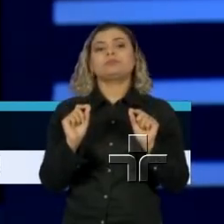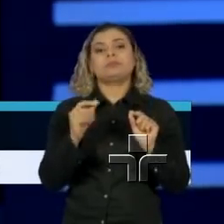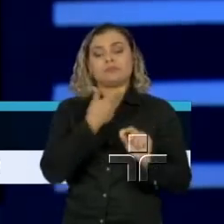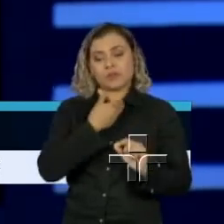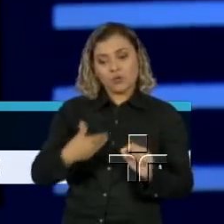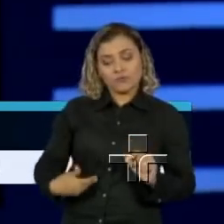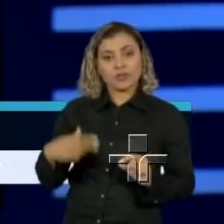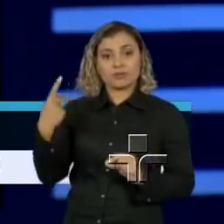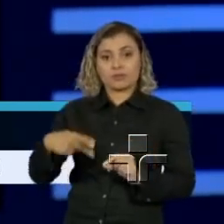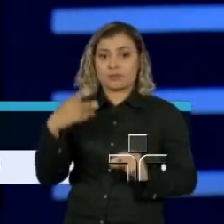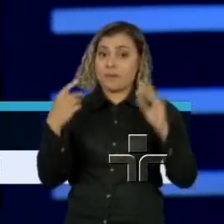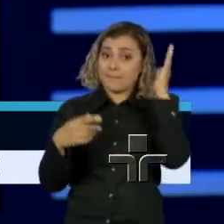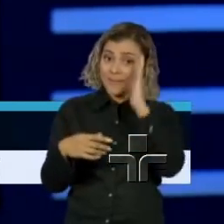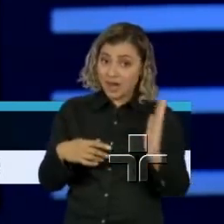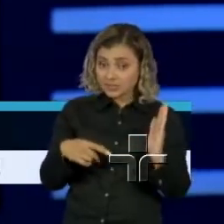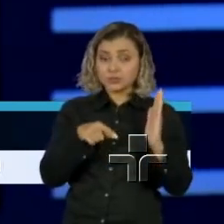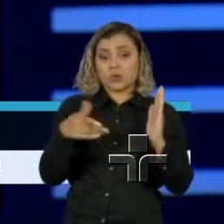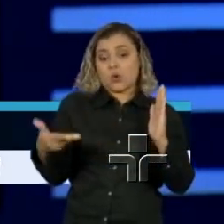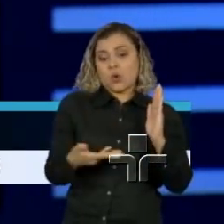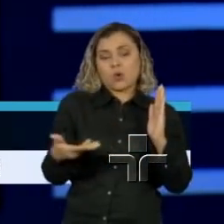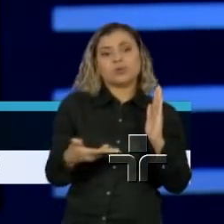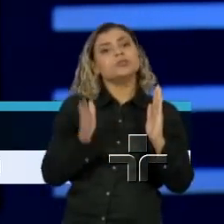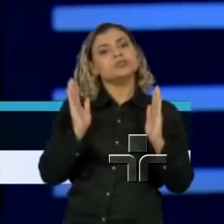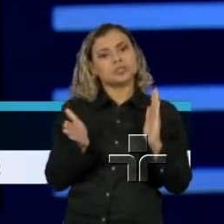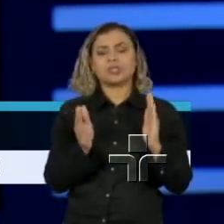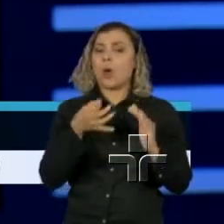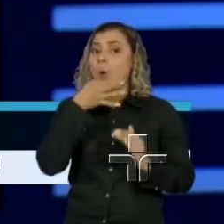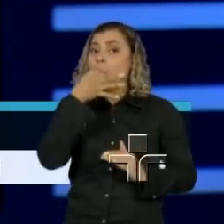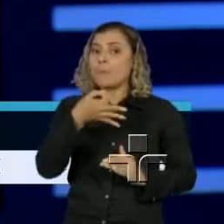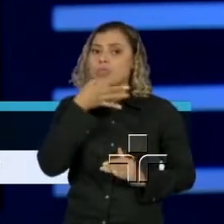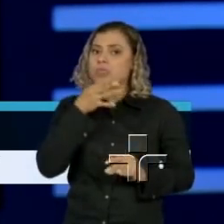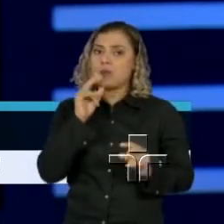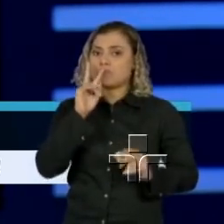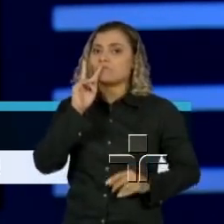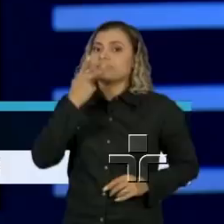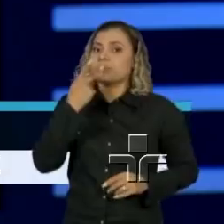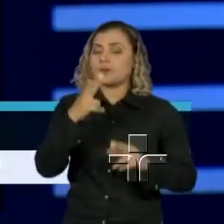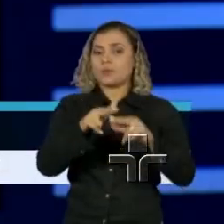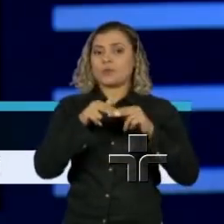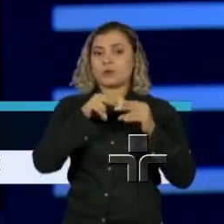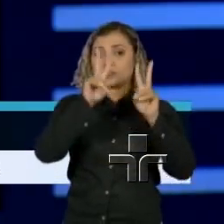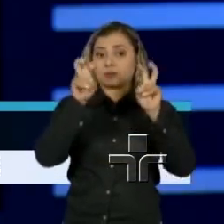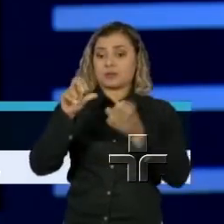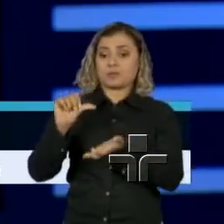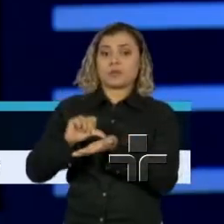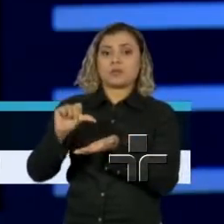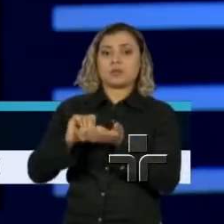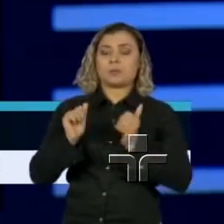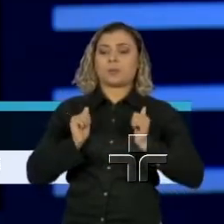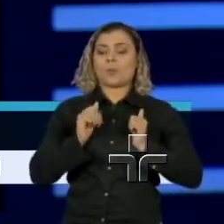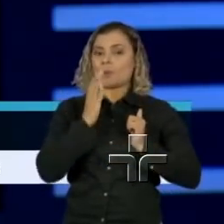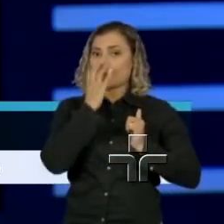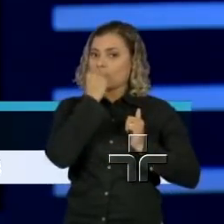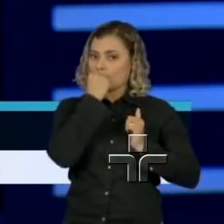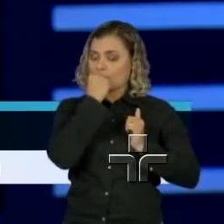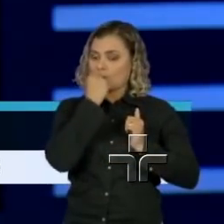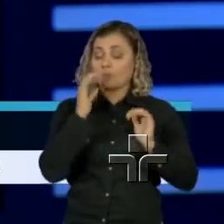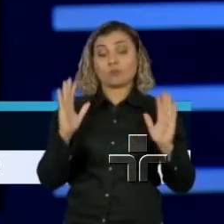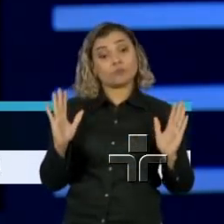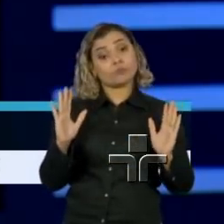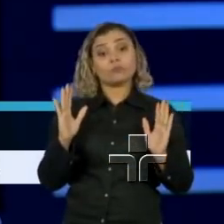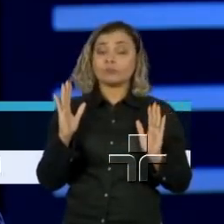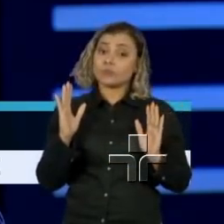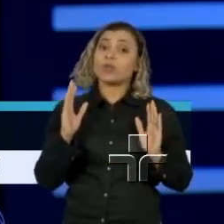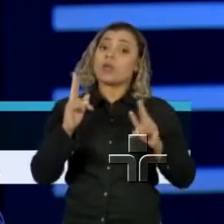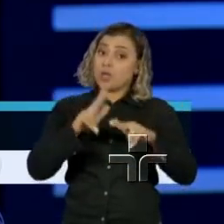governo brasileiro, ao menos hoje, já mudou um pouco de posição em relação à questão do Irã, mantendo-se em silêncio. Eu acho que, né, tendo em